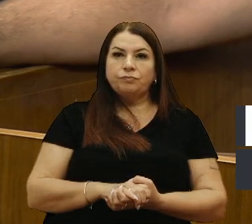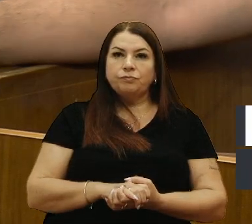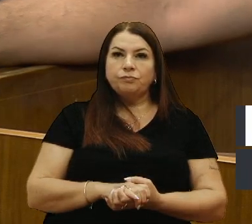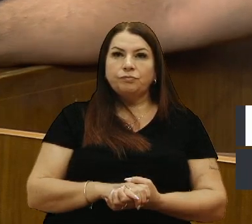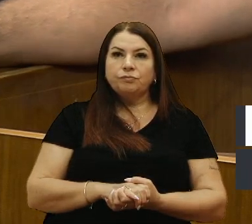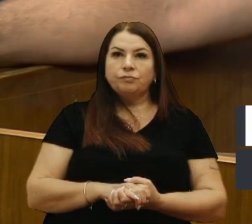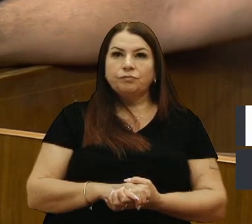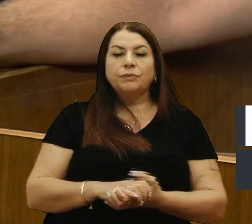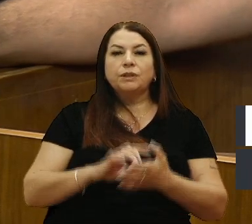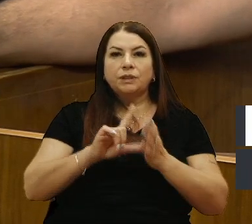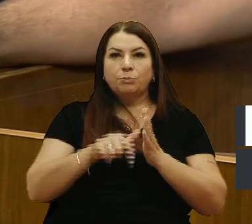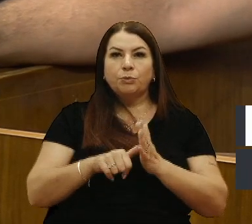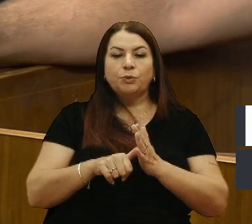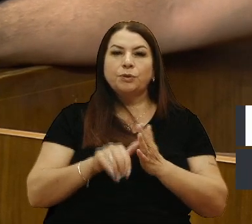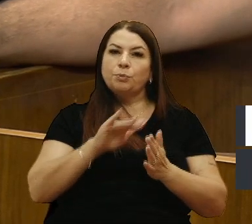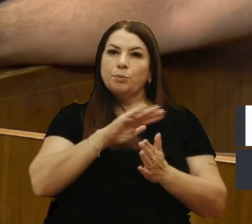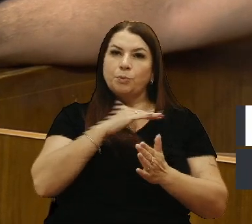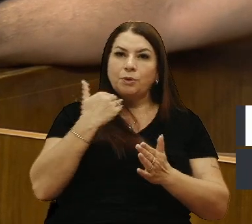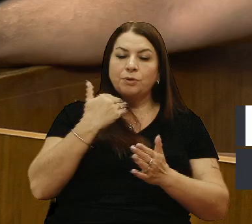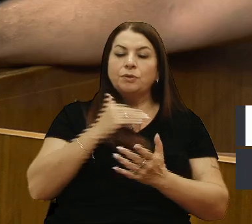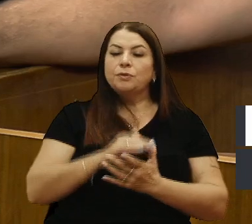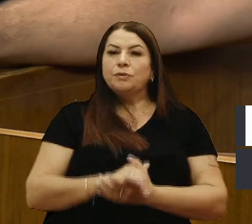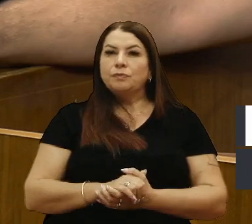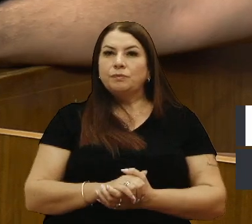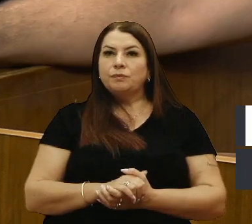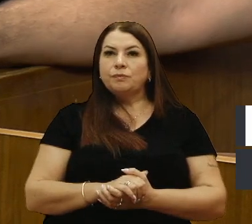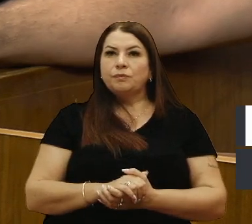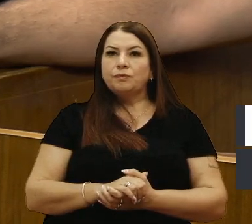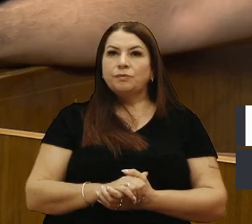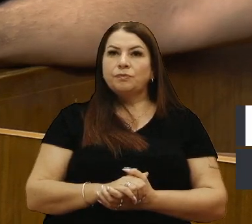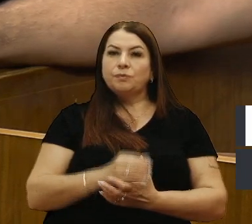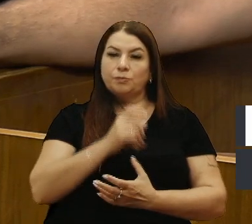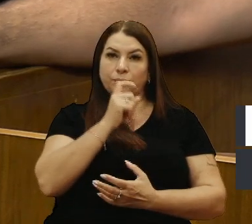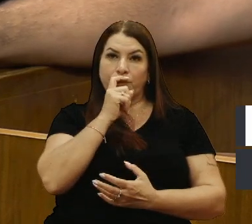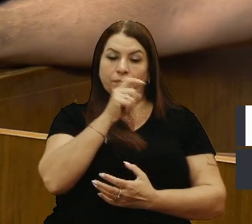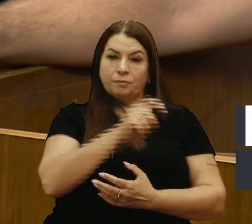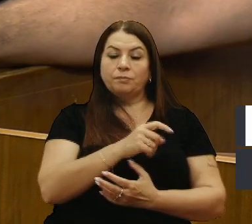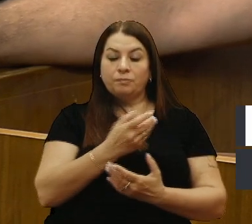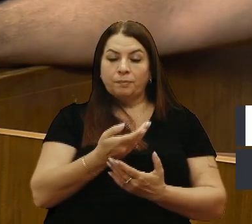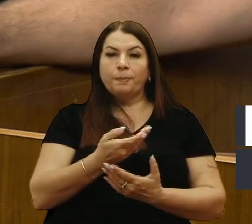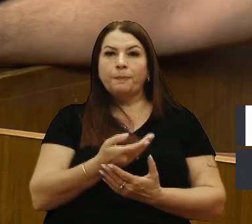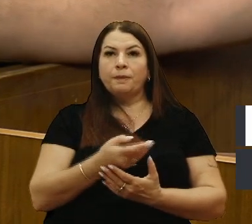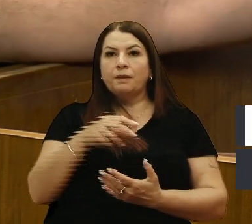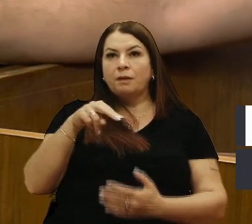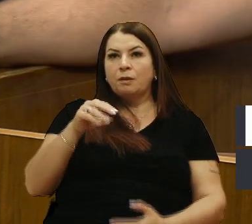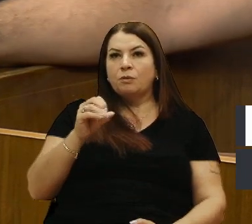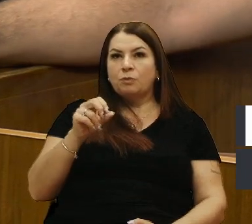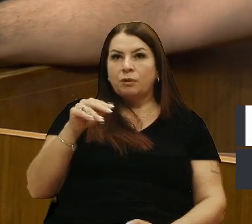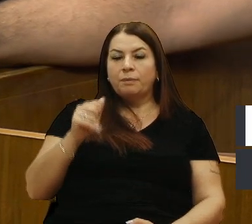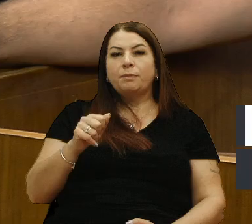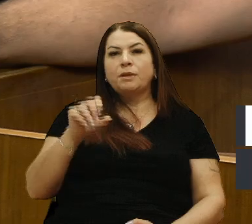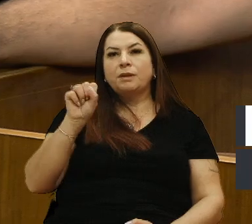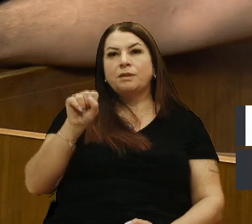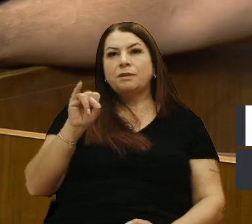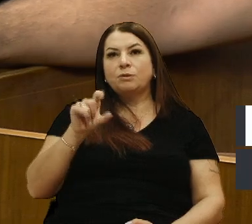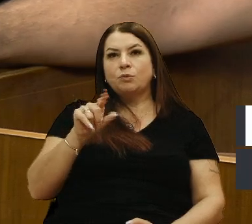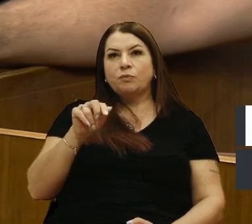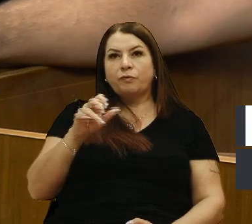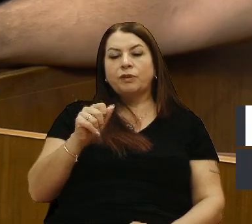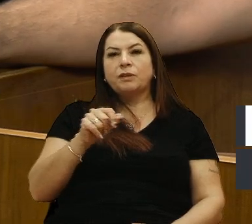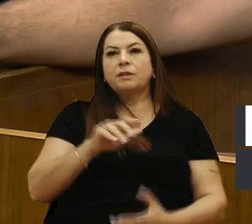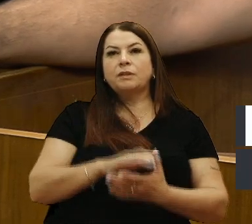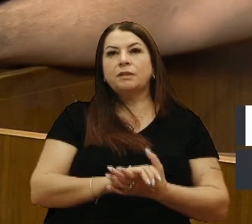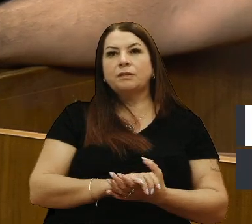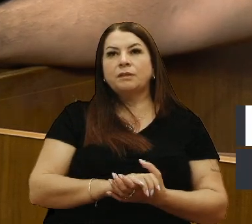E logo após o falecimento, né, do senhor Sebastião, então a Noêmia e a Silvana